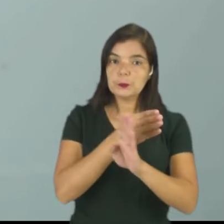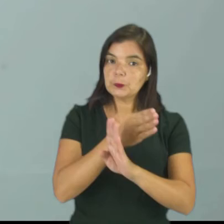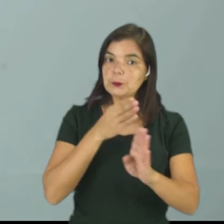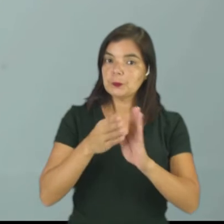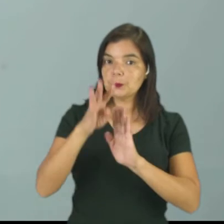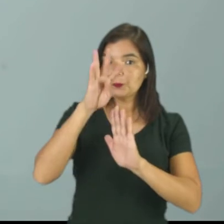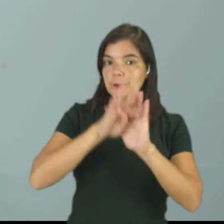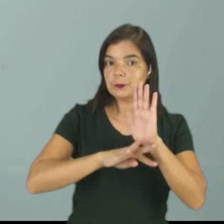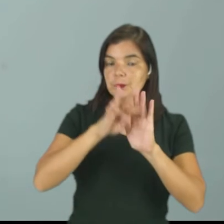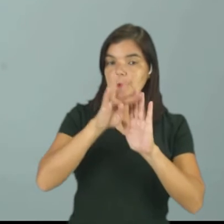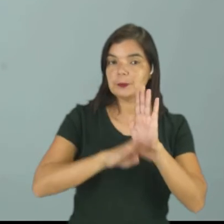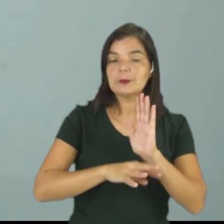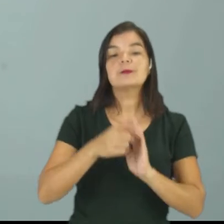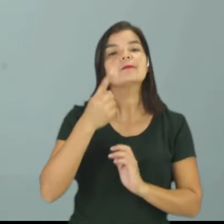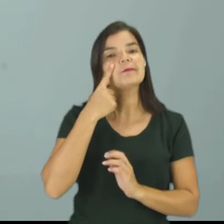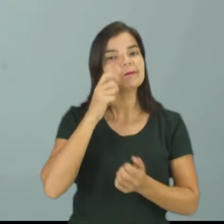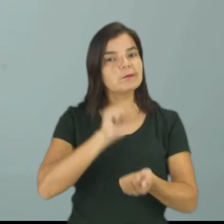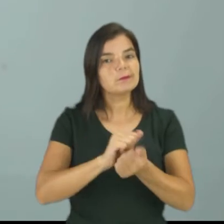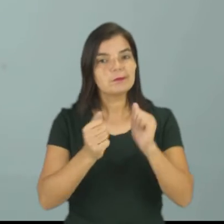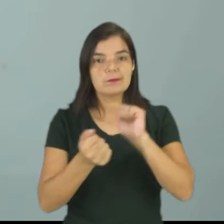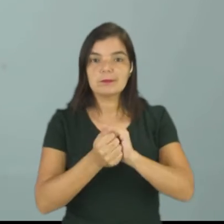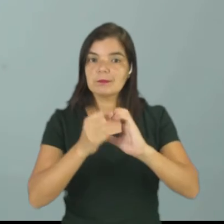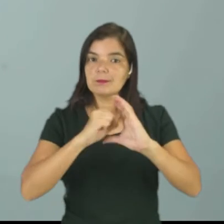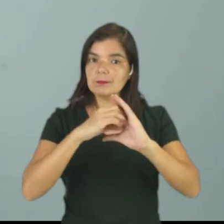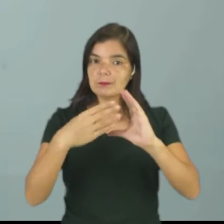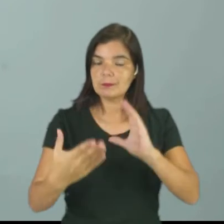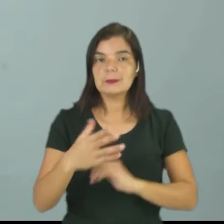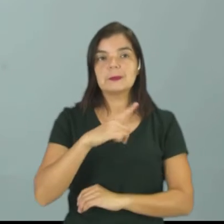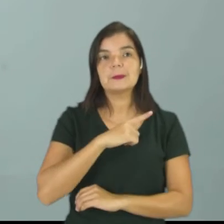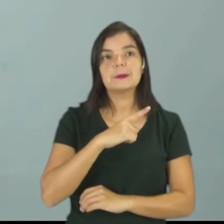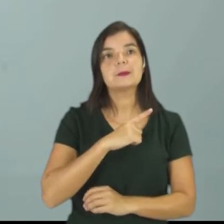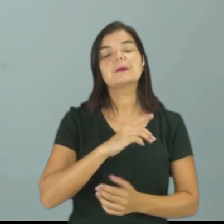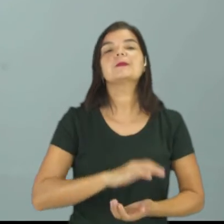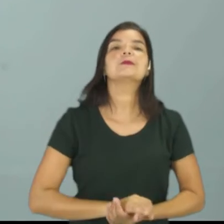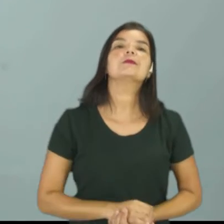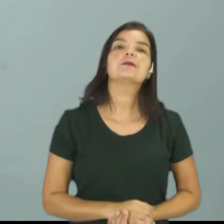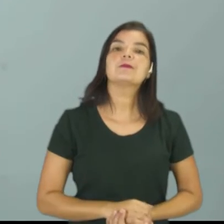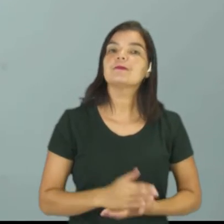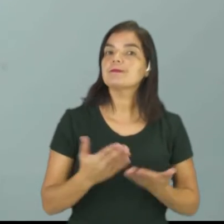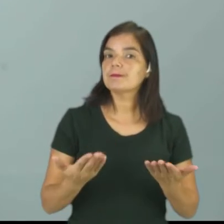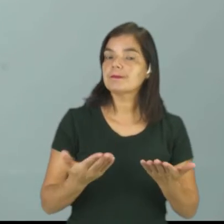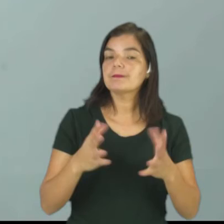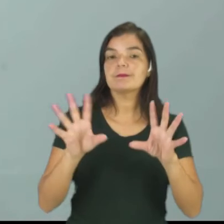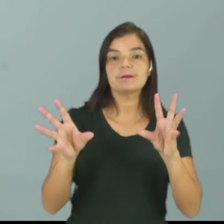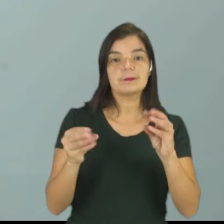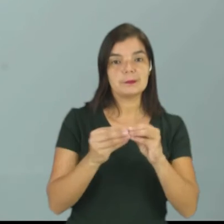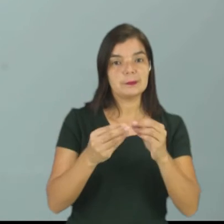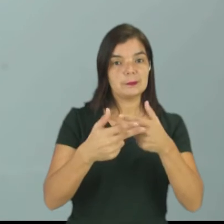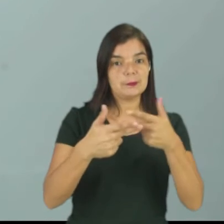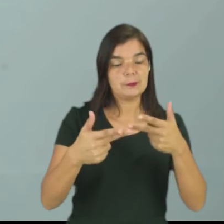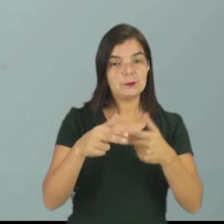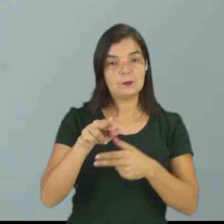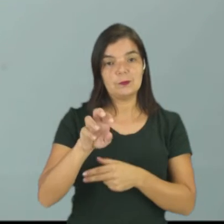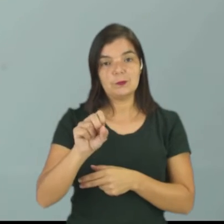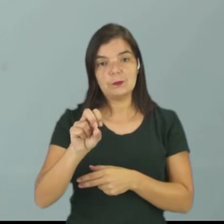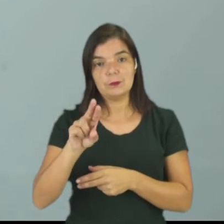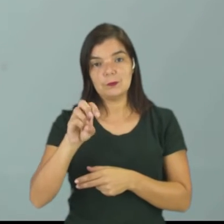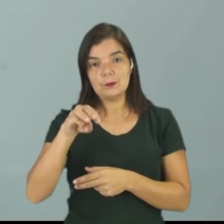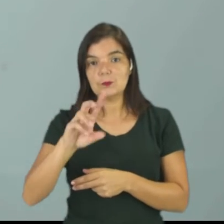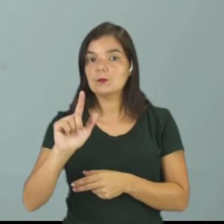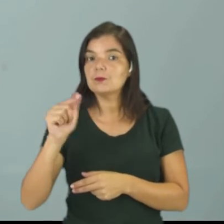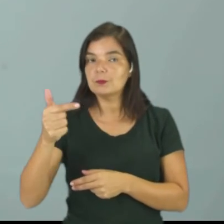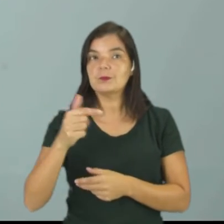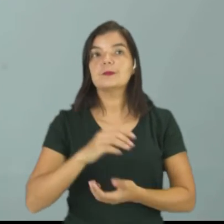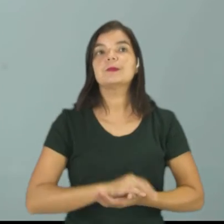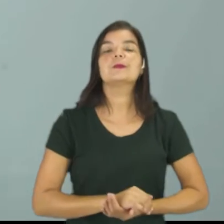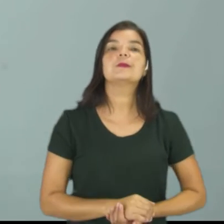de texto, você tem que adequar as características que nele contém, ok? Então, resenha é uma coisa e resumo é outra,